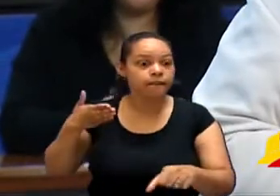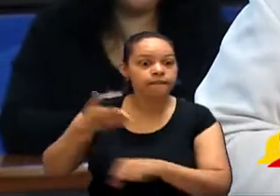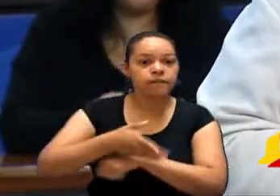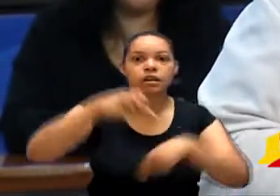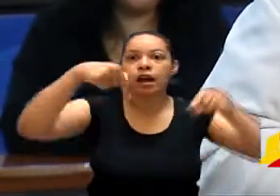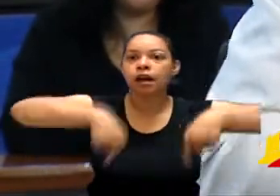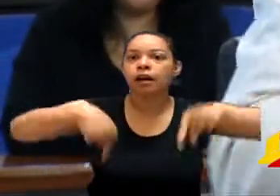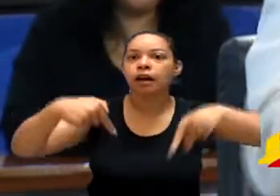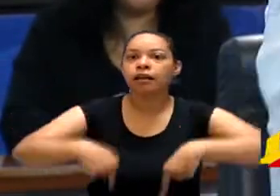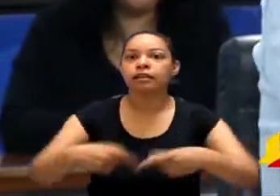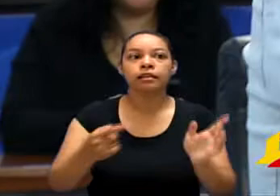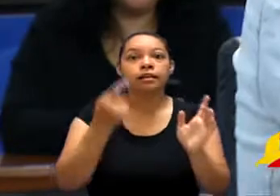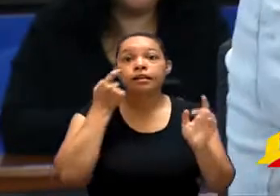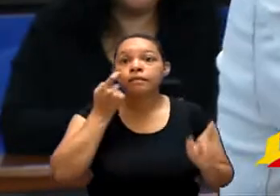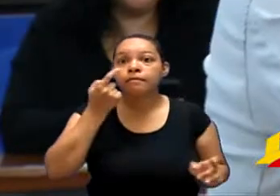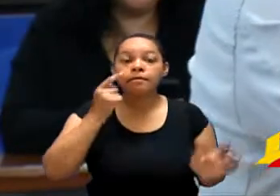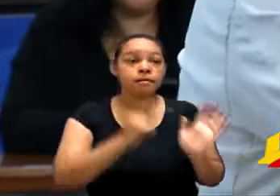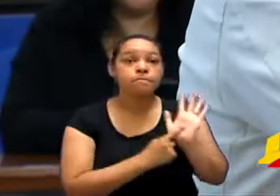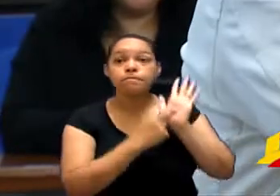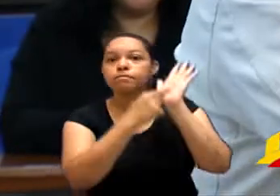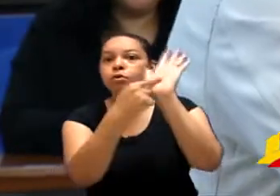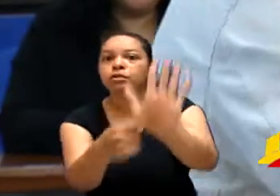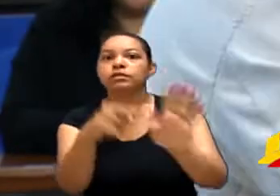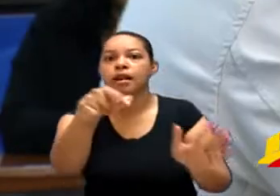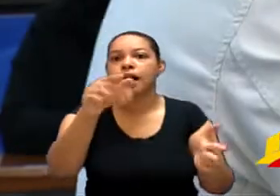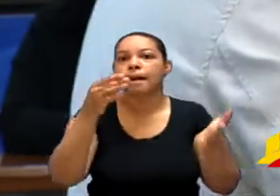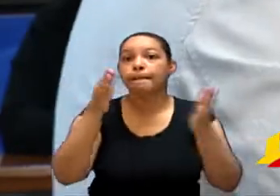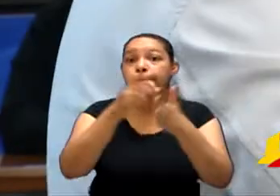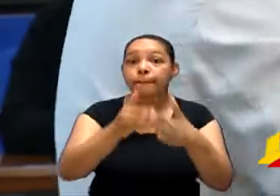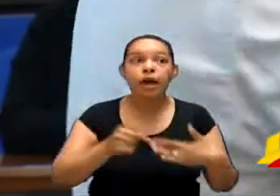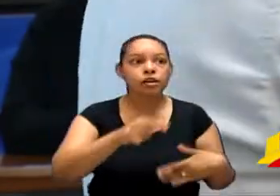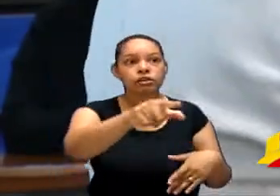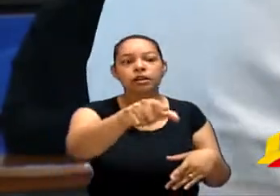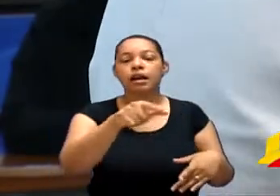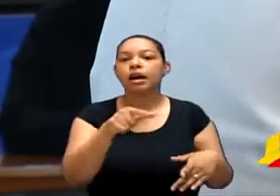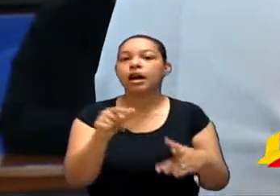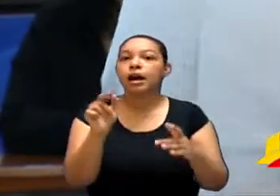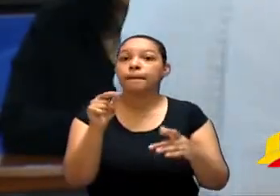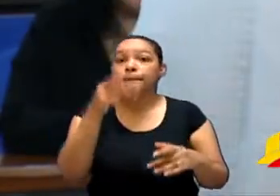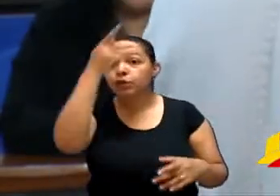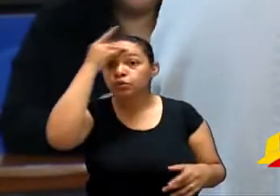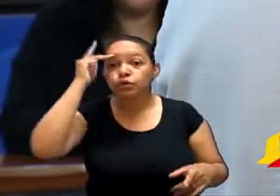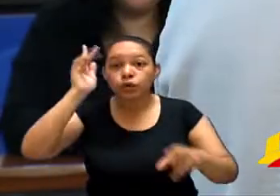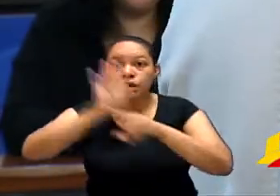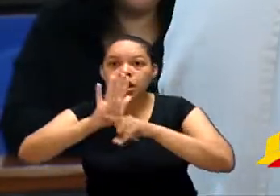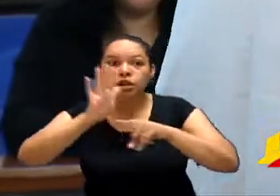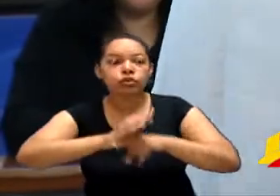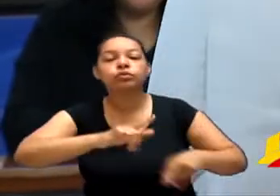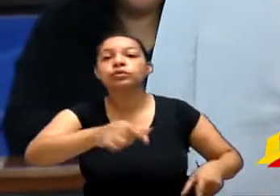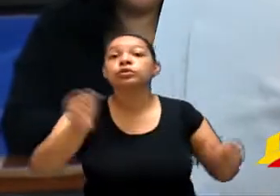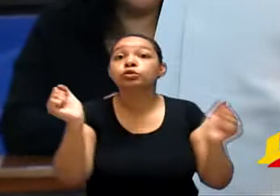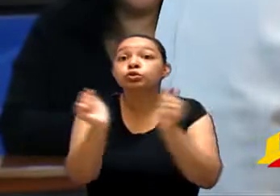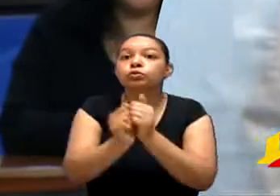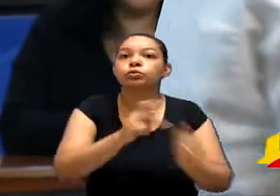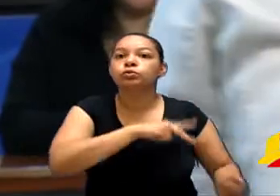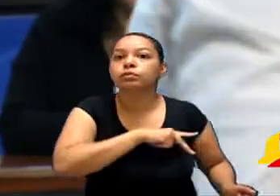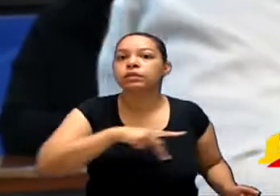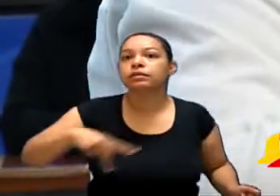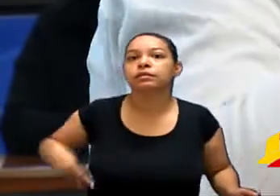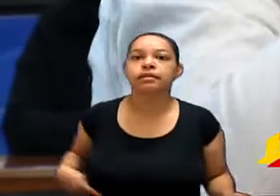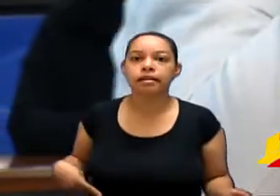acontecendo e peça ao servidor não é para que juntos com a presidência possa